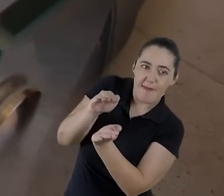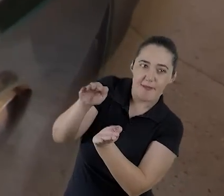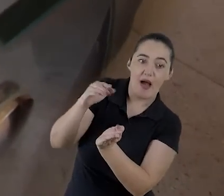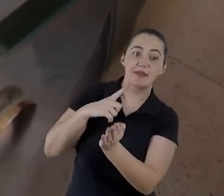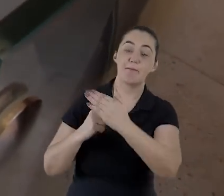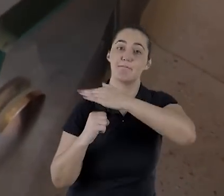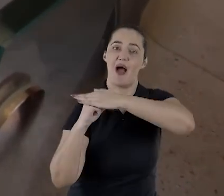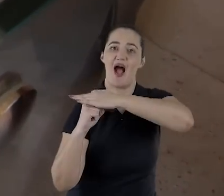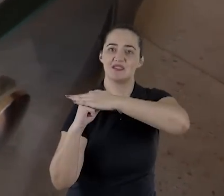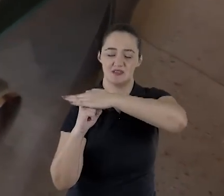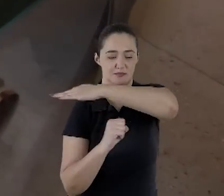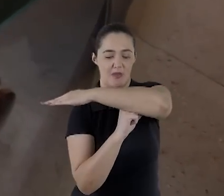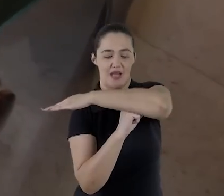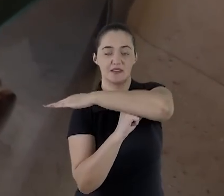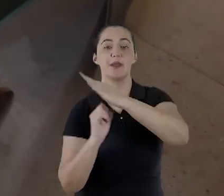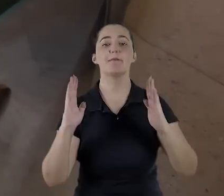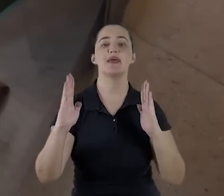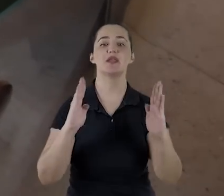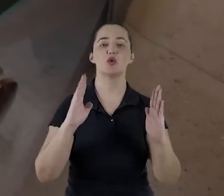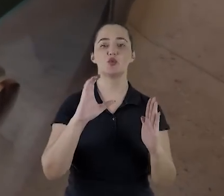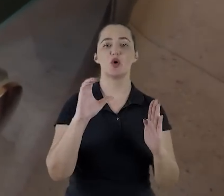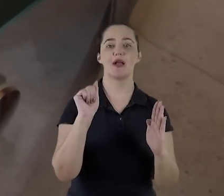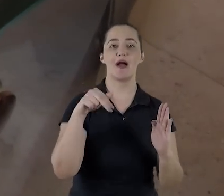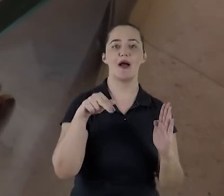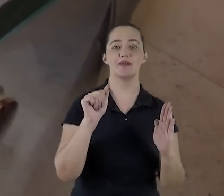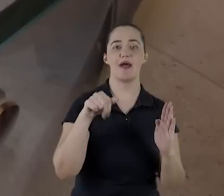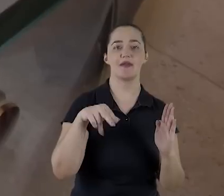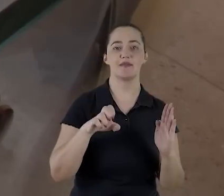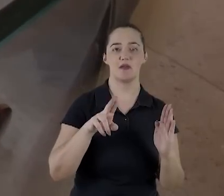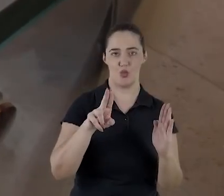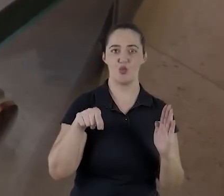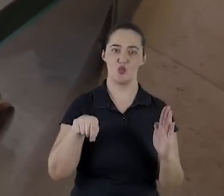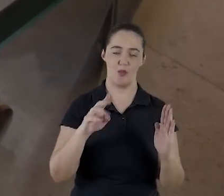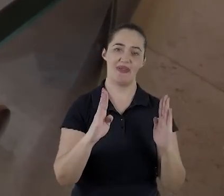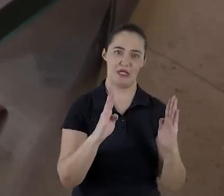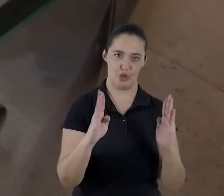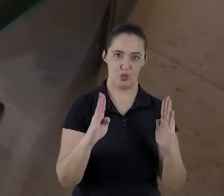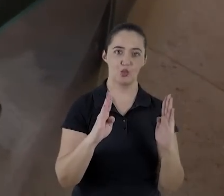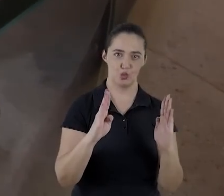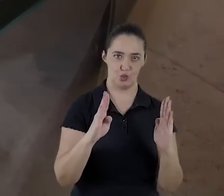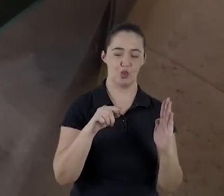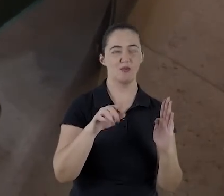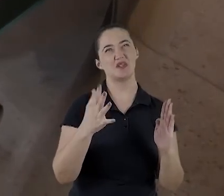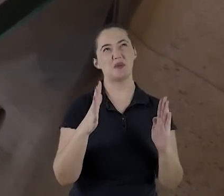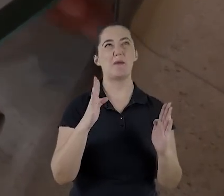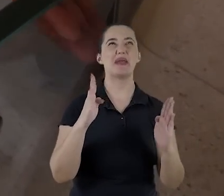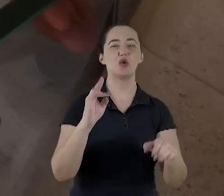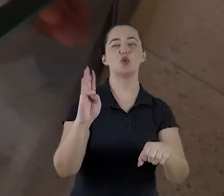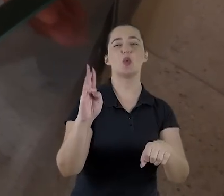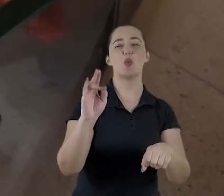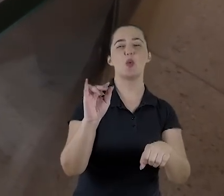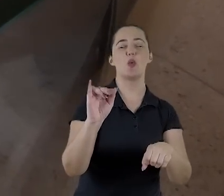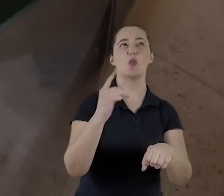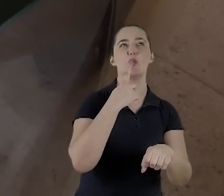são alicerces do período cananita, ou seja, quando a cidade estava sendo habitada naquele que chamamos período do